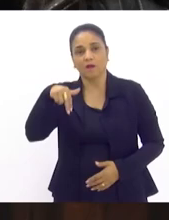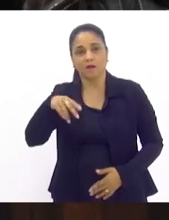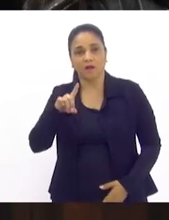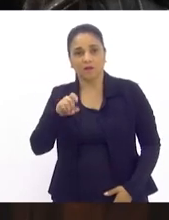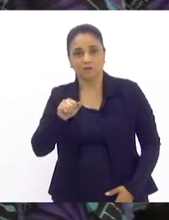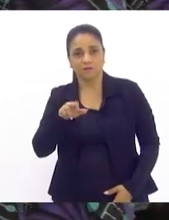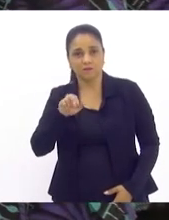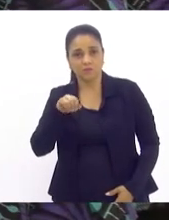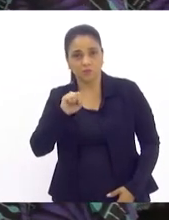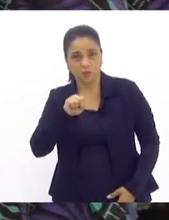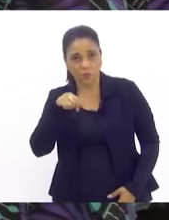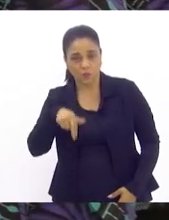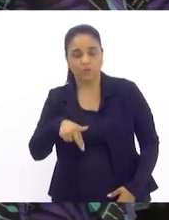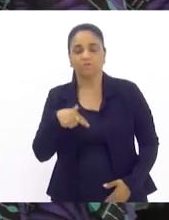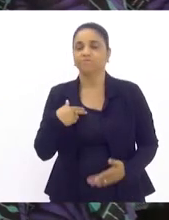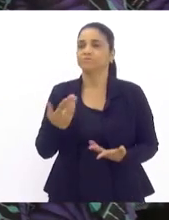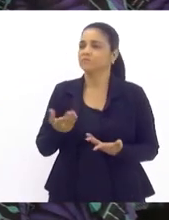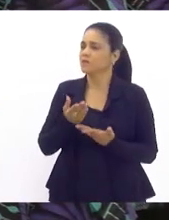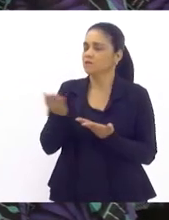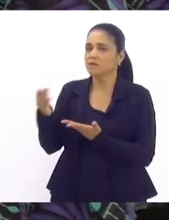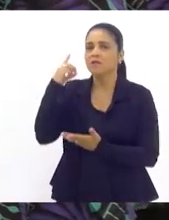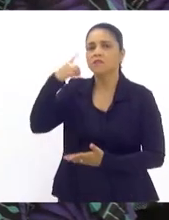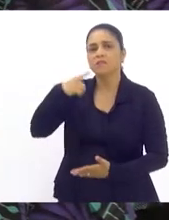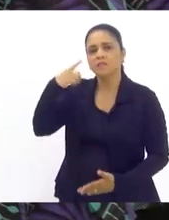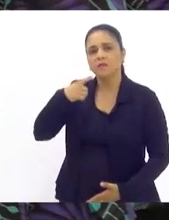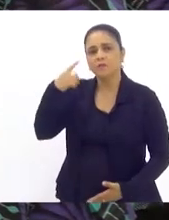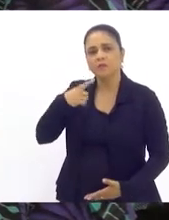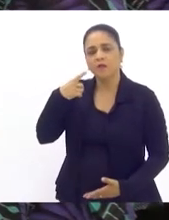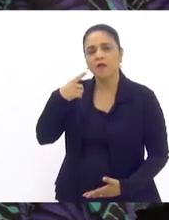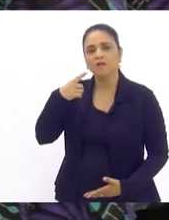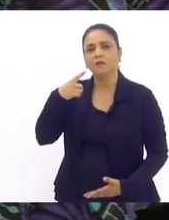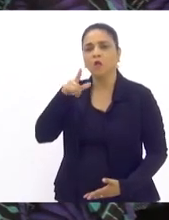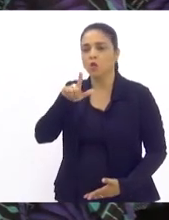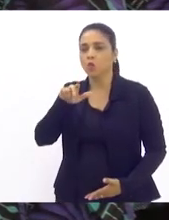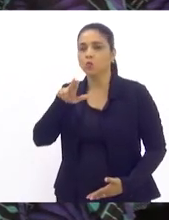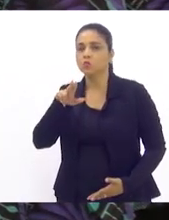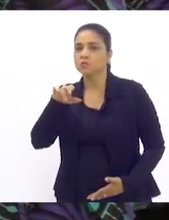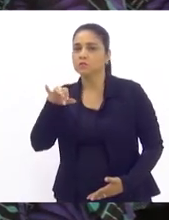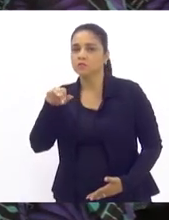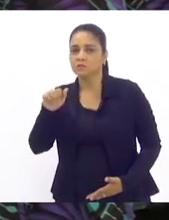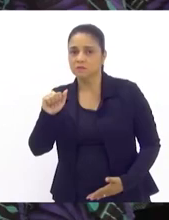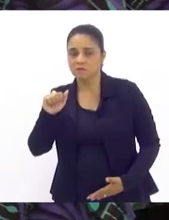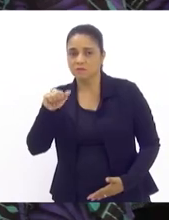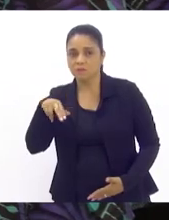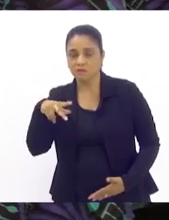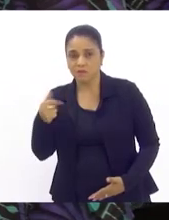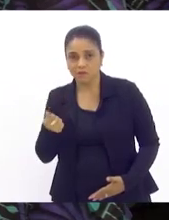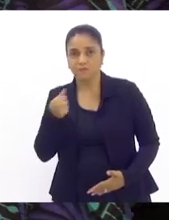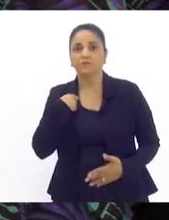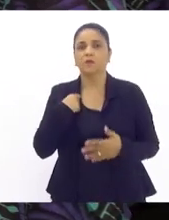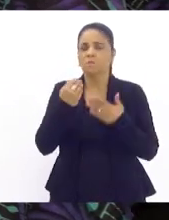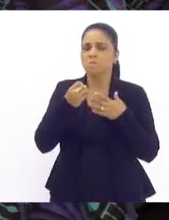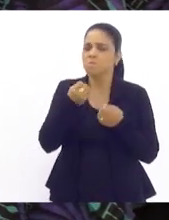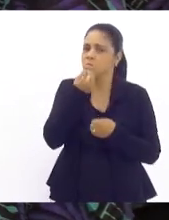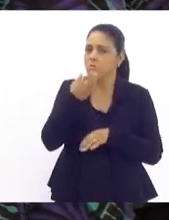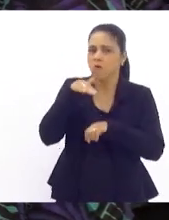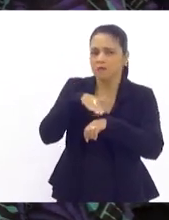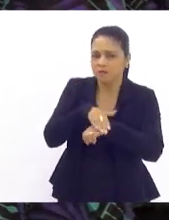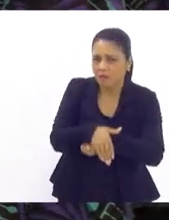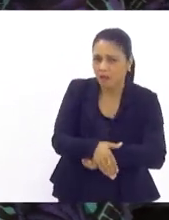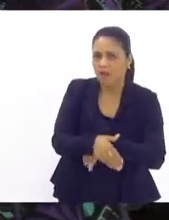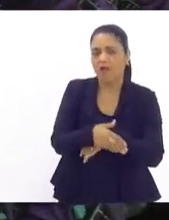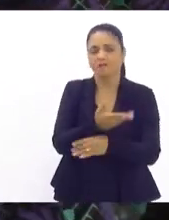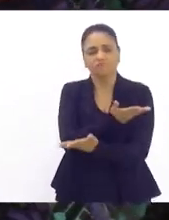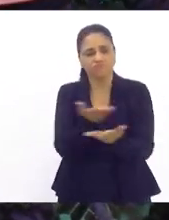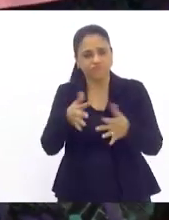deputado. Tia Ju, deputada Lucinha, presidente da sessão, boa tarde a todos os colegas aqui no